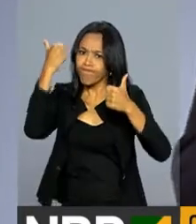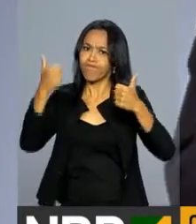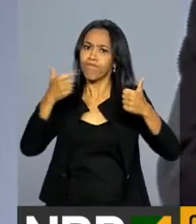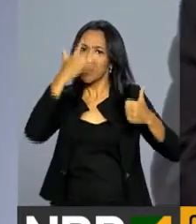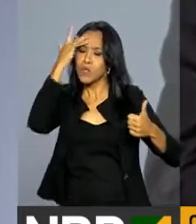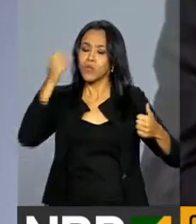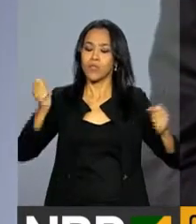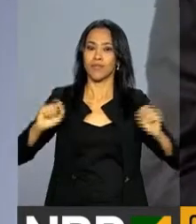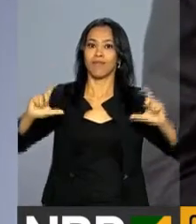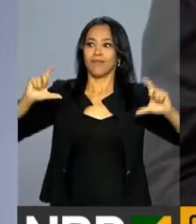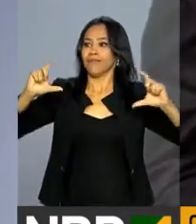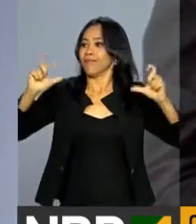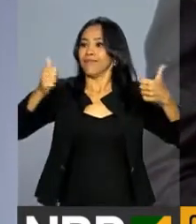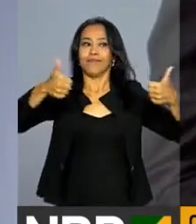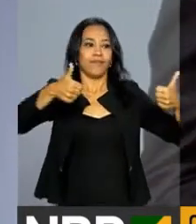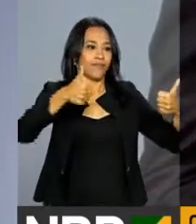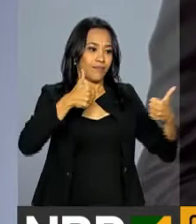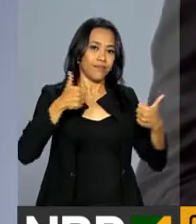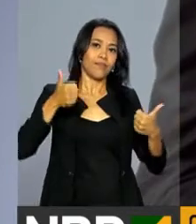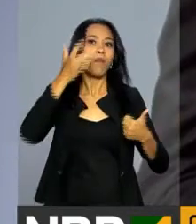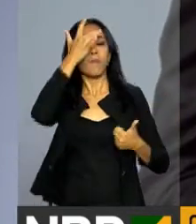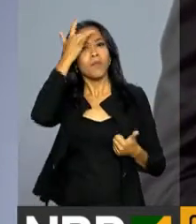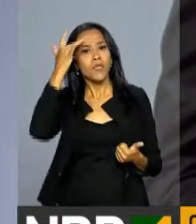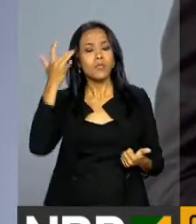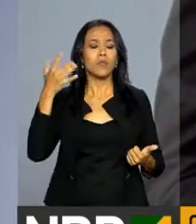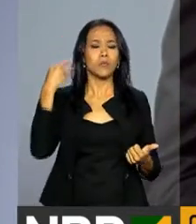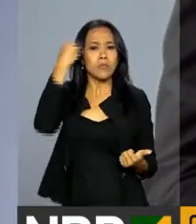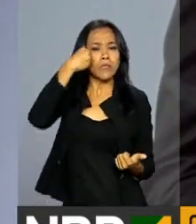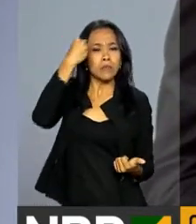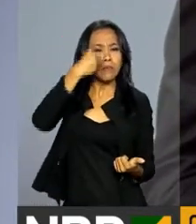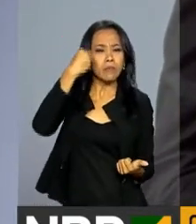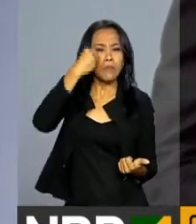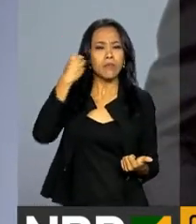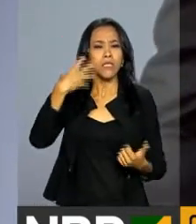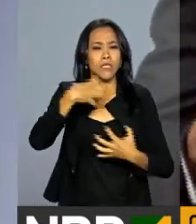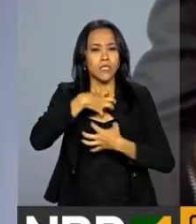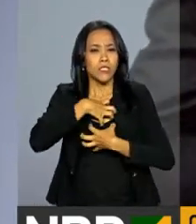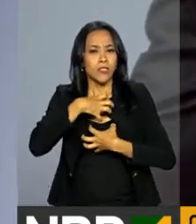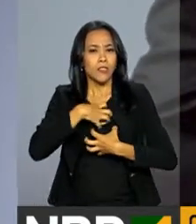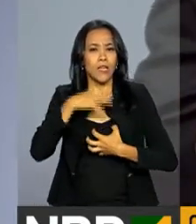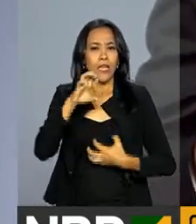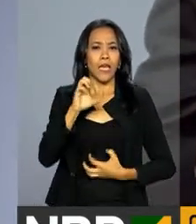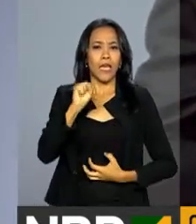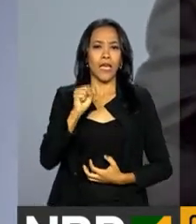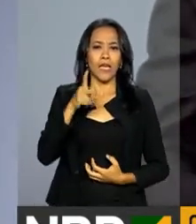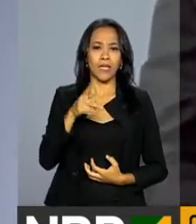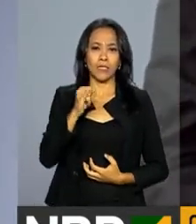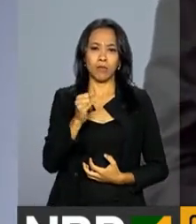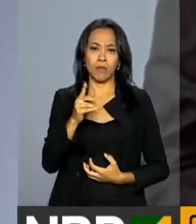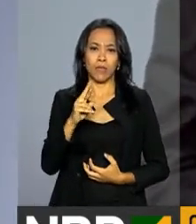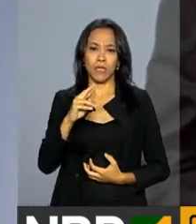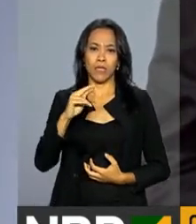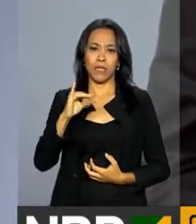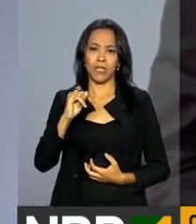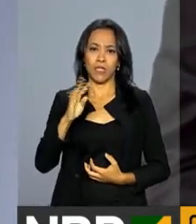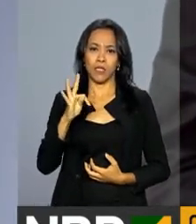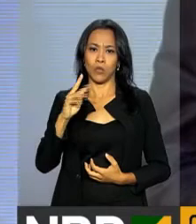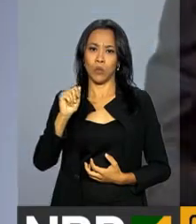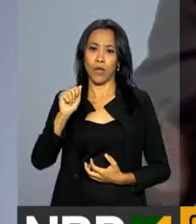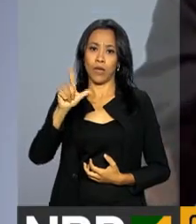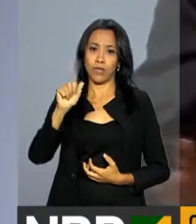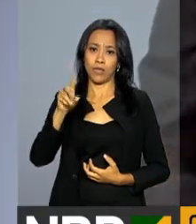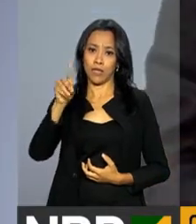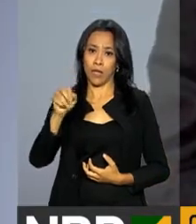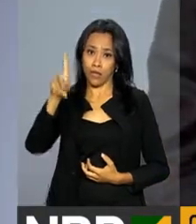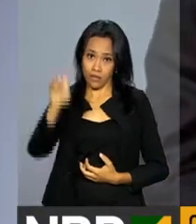animadas pessoas dotadas de uma certa espiritualidade eles emanam todos uma energia